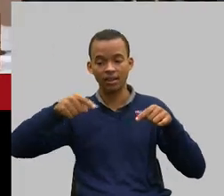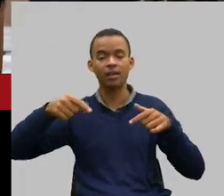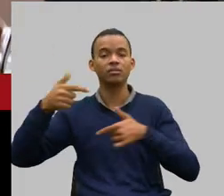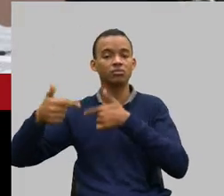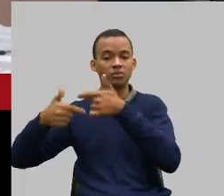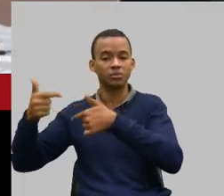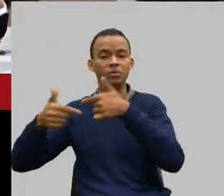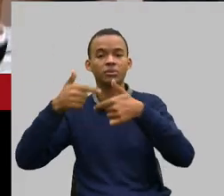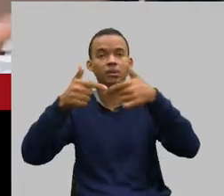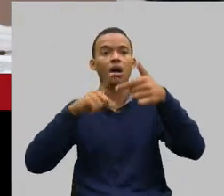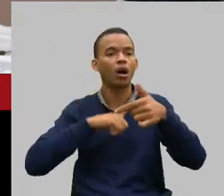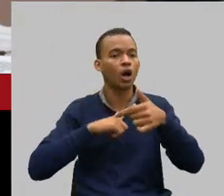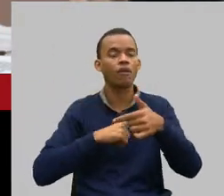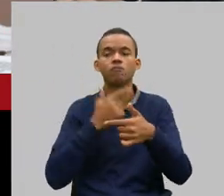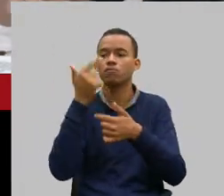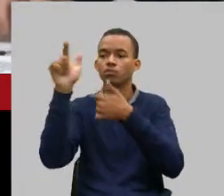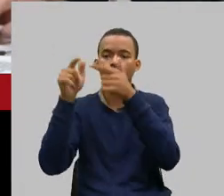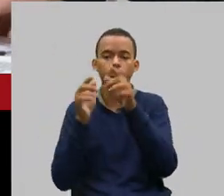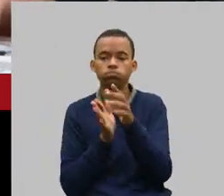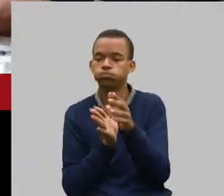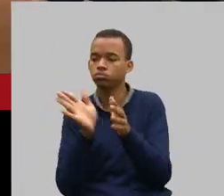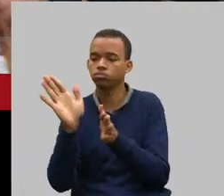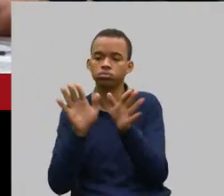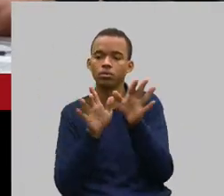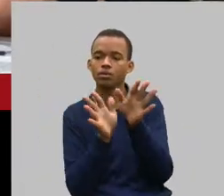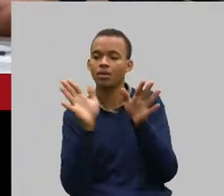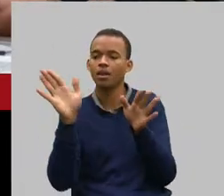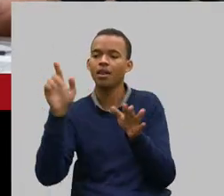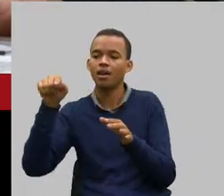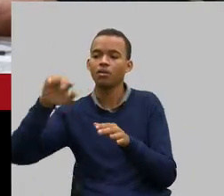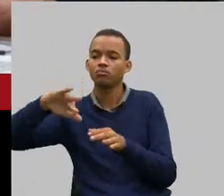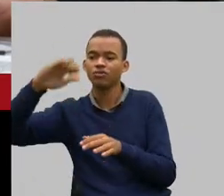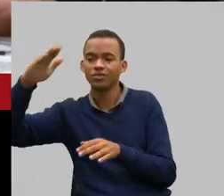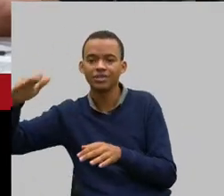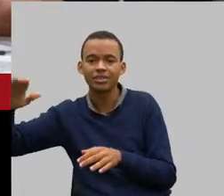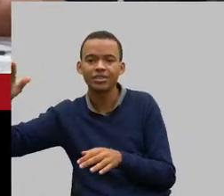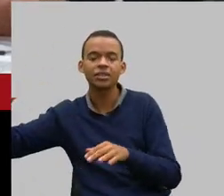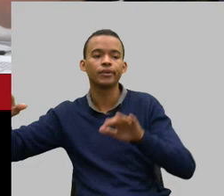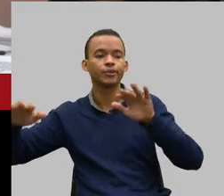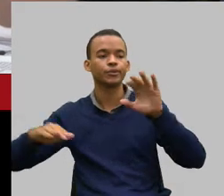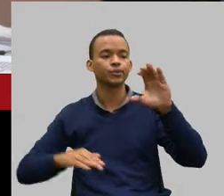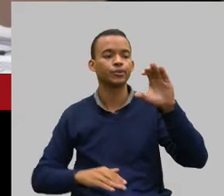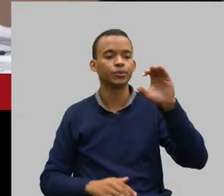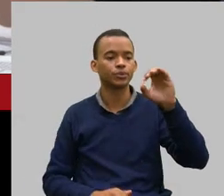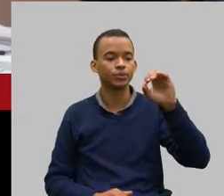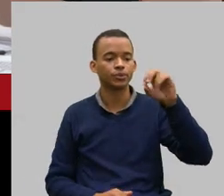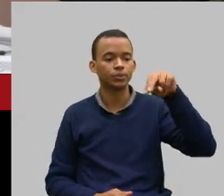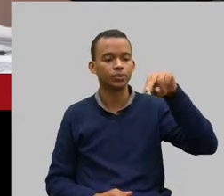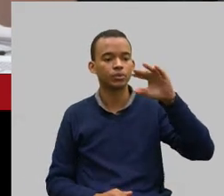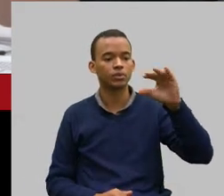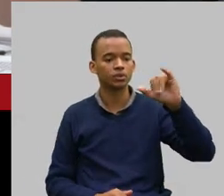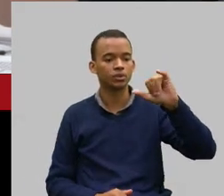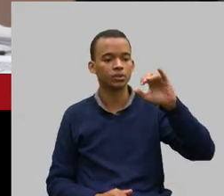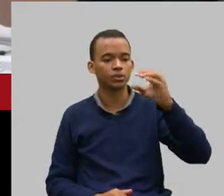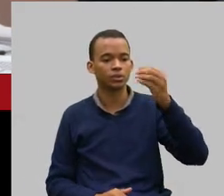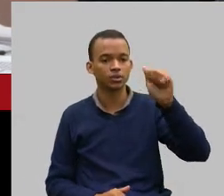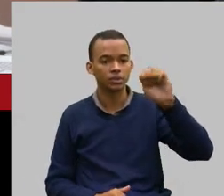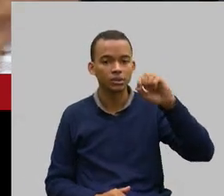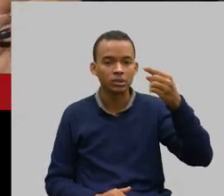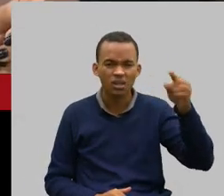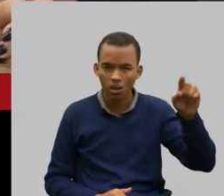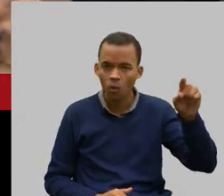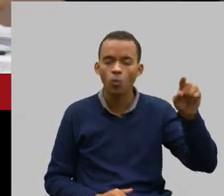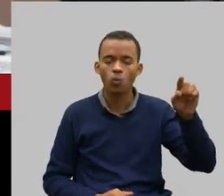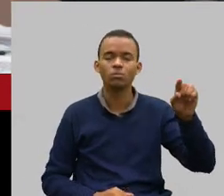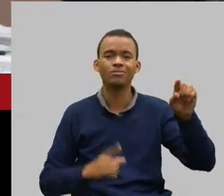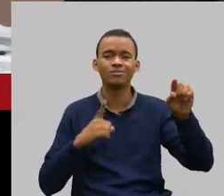Conceição dentro o Cerro dentre outras a iluminação também que era precária Isso já é um grande ganho e lembrando gente que o desenvolvimento